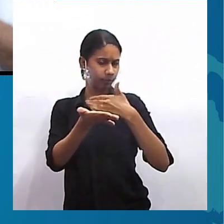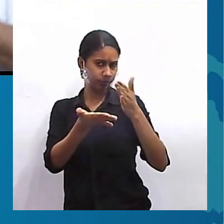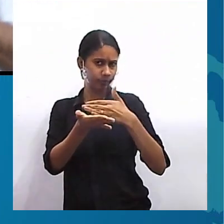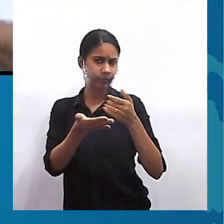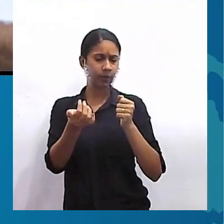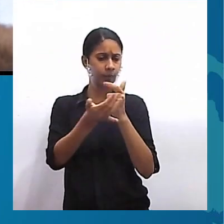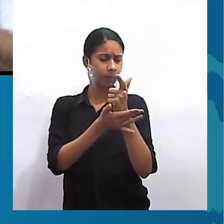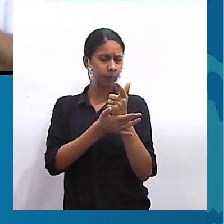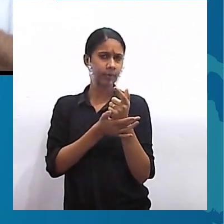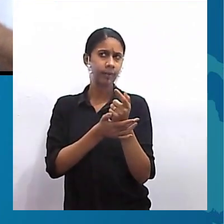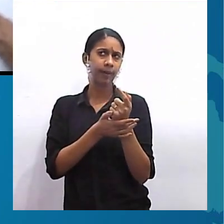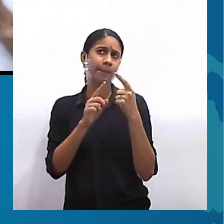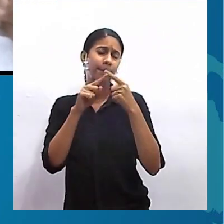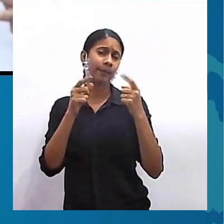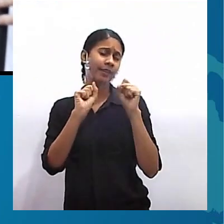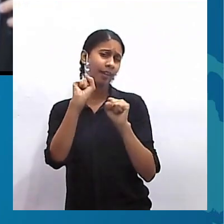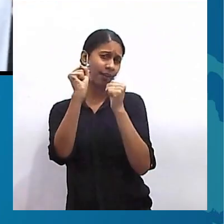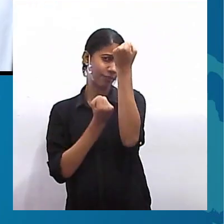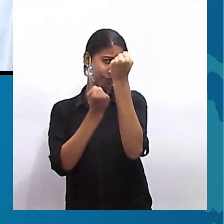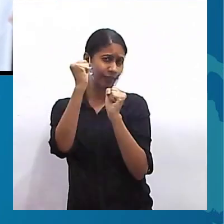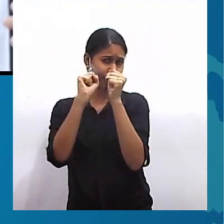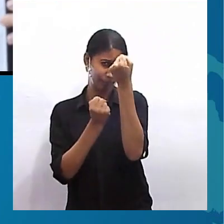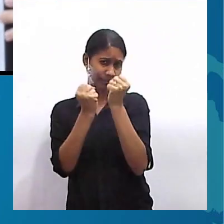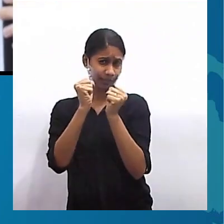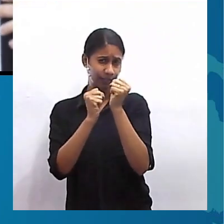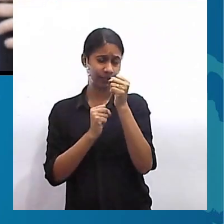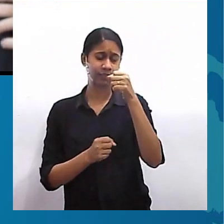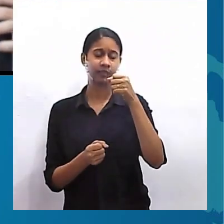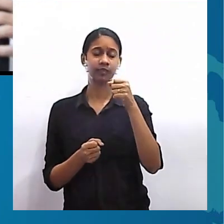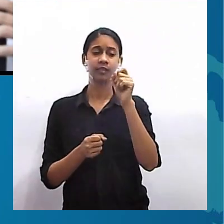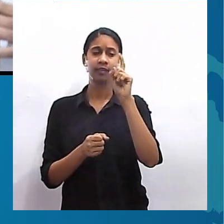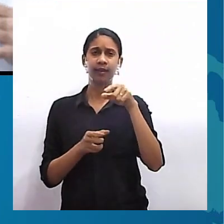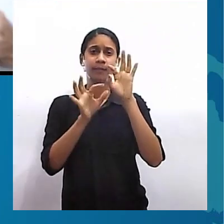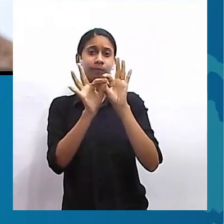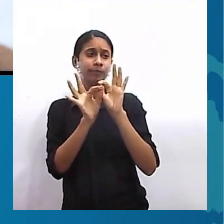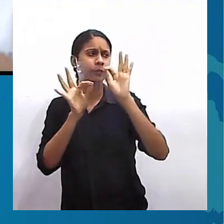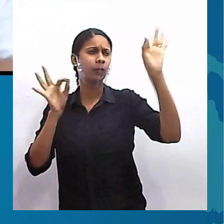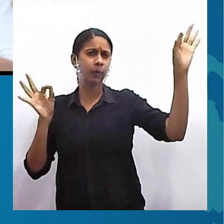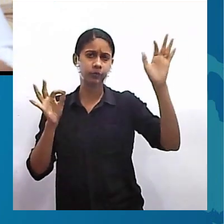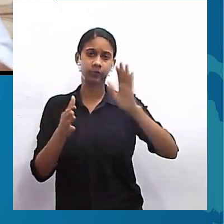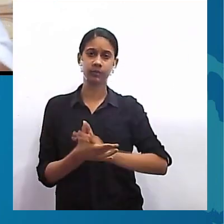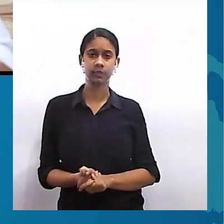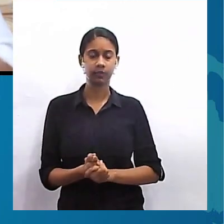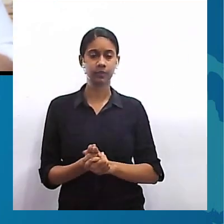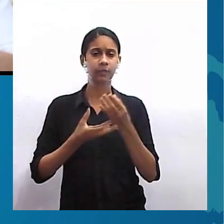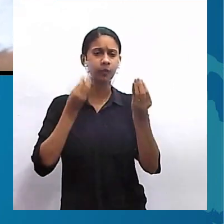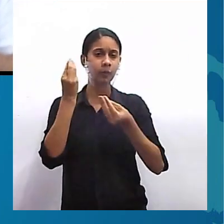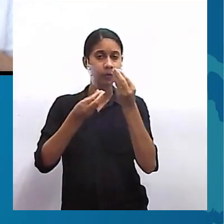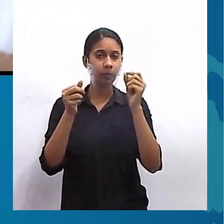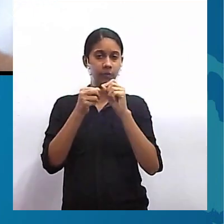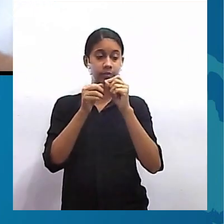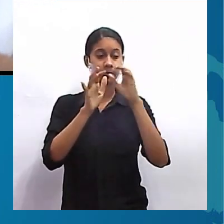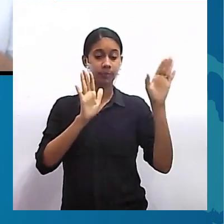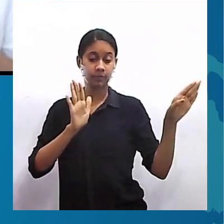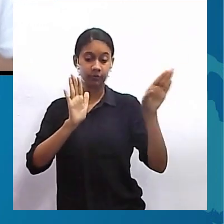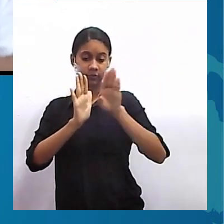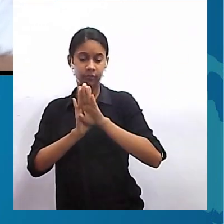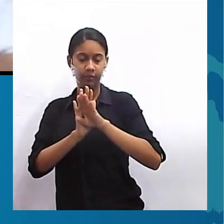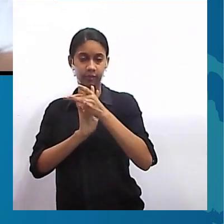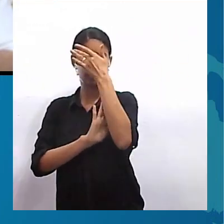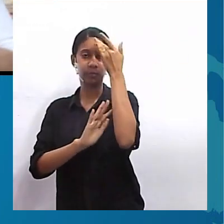E a fábrica da Natura é em Cajamar. Em quanto tempo seria para essa carga chegar até o